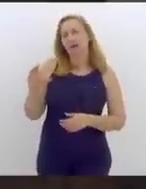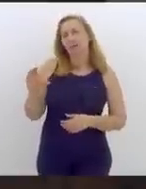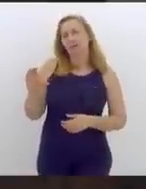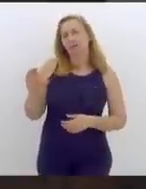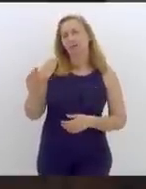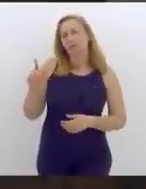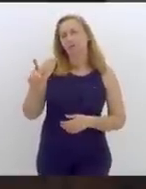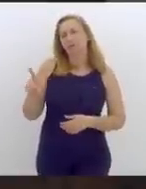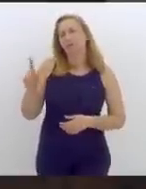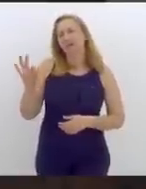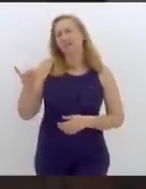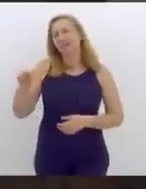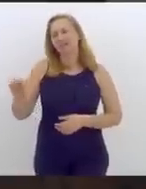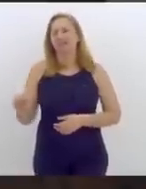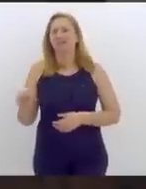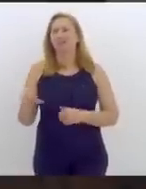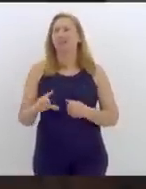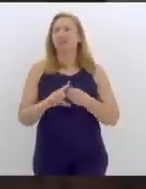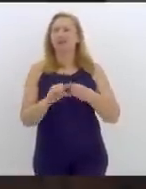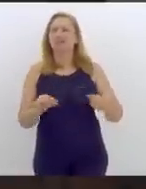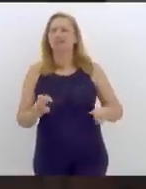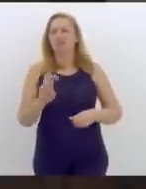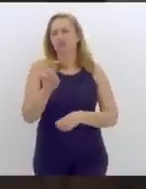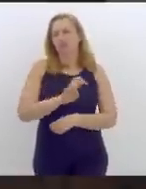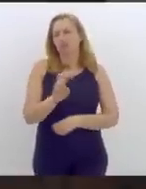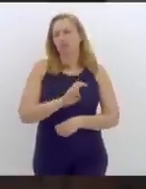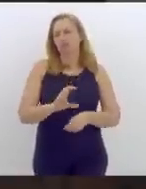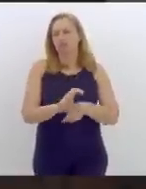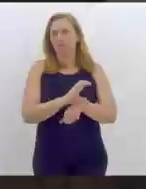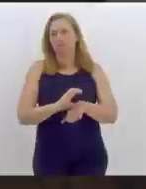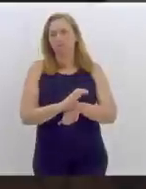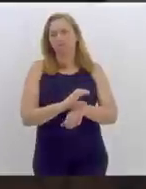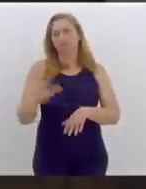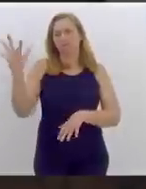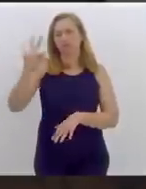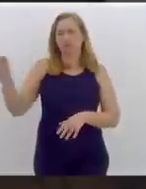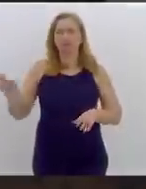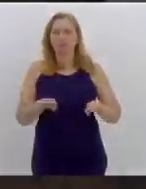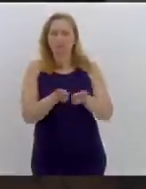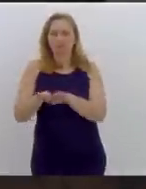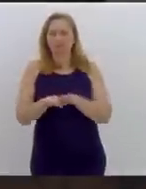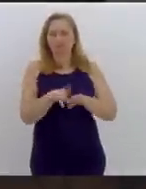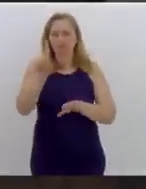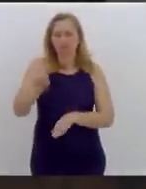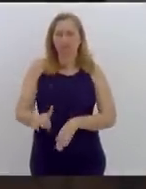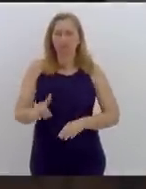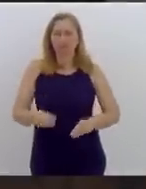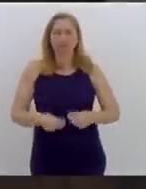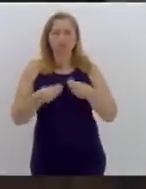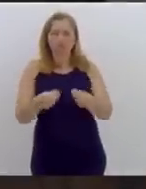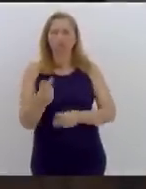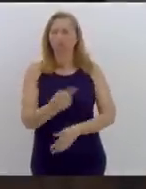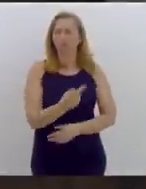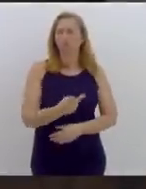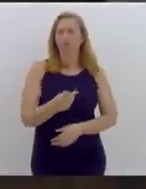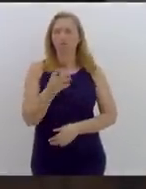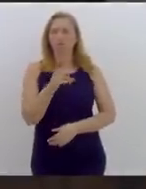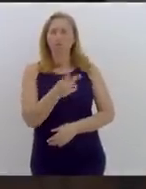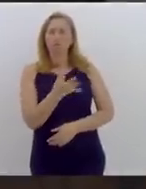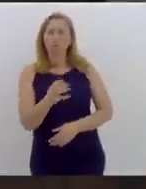meu irmão artigo quinto da constituição federal de direitos evereiro nós somos iguais irmão então vamos dar para os dois por trás por